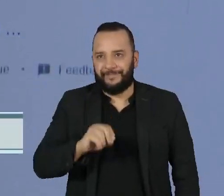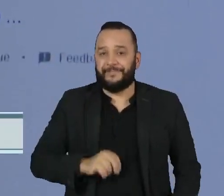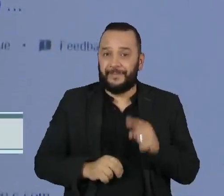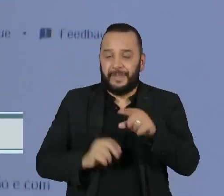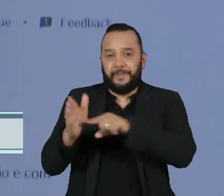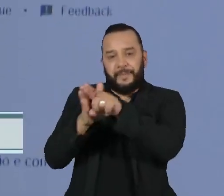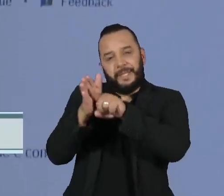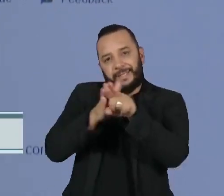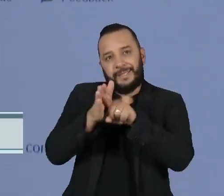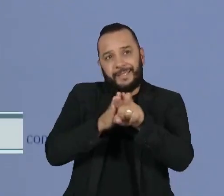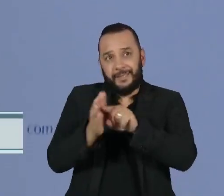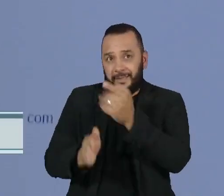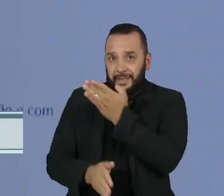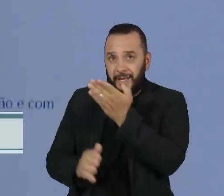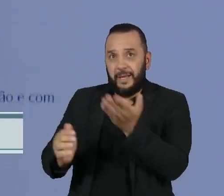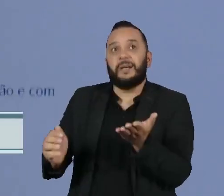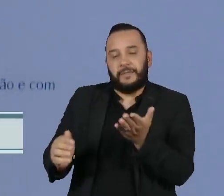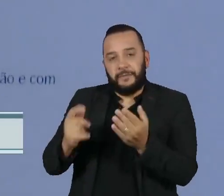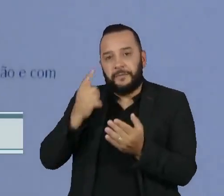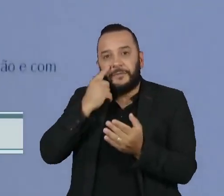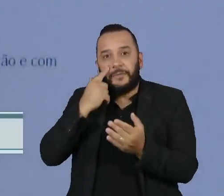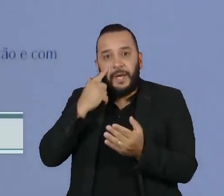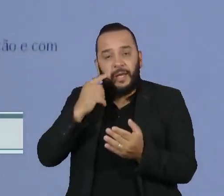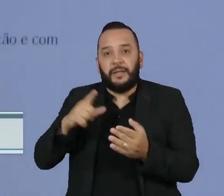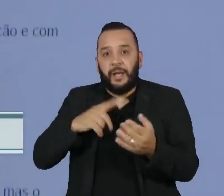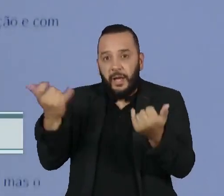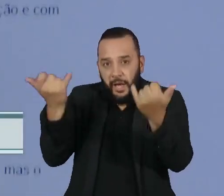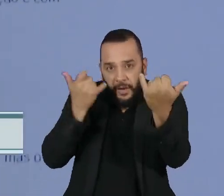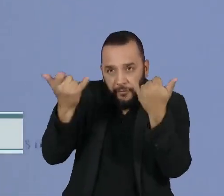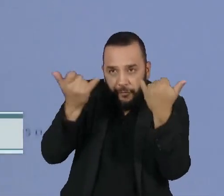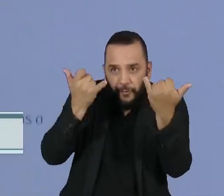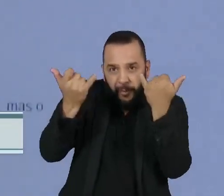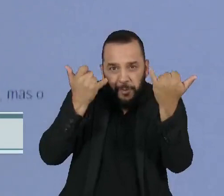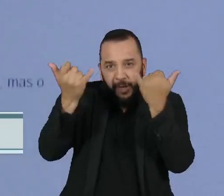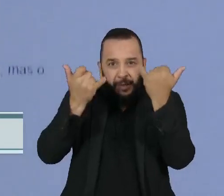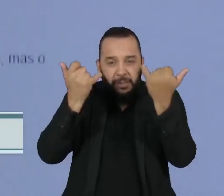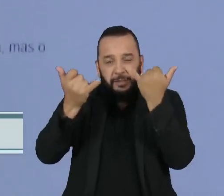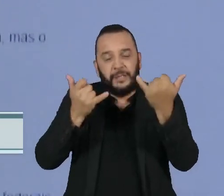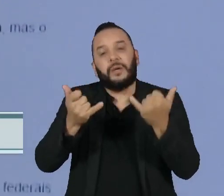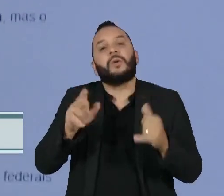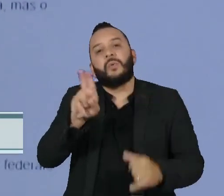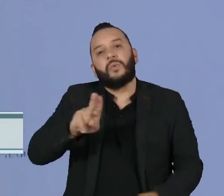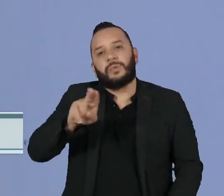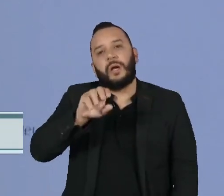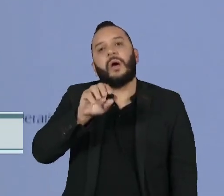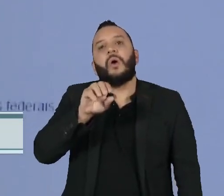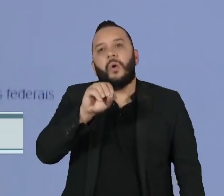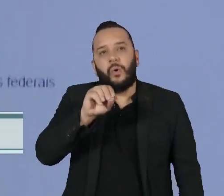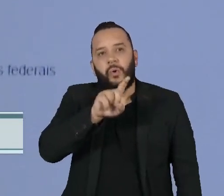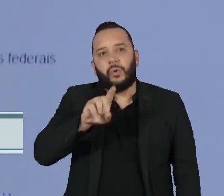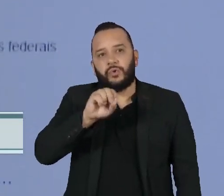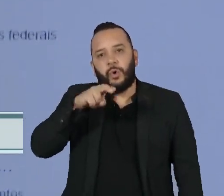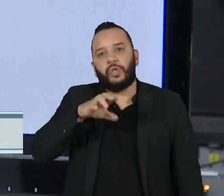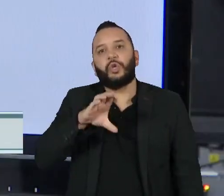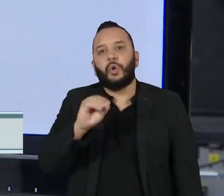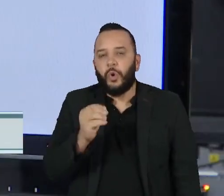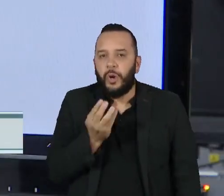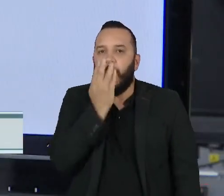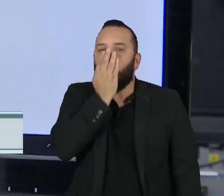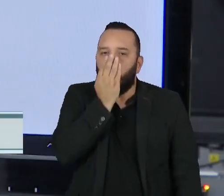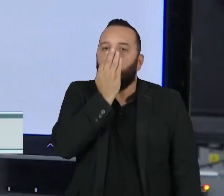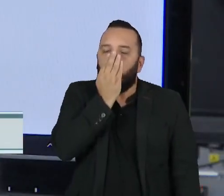qualquer plataforma de busca para mergulhar num oceano de informações sobre o uso da ozonioterapia no tratamento de